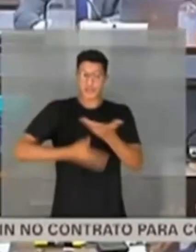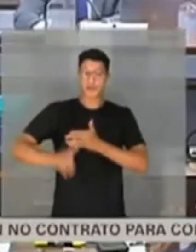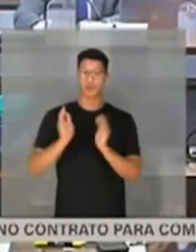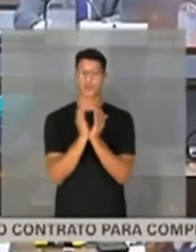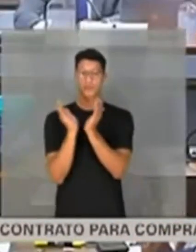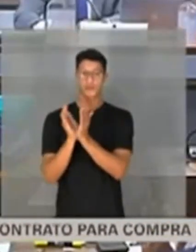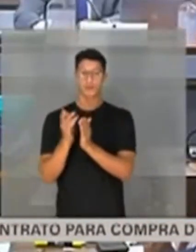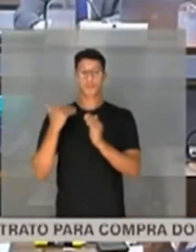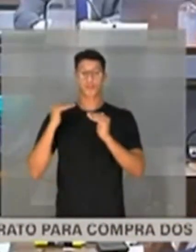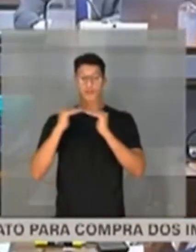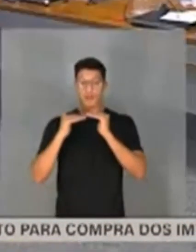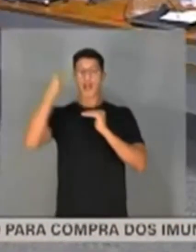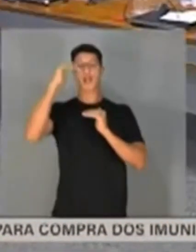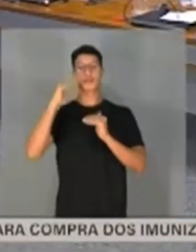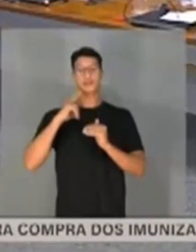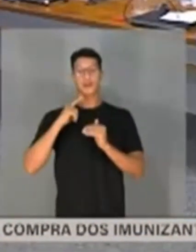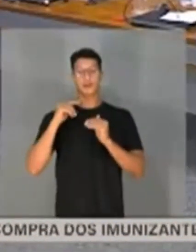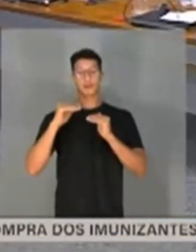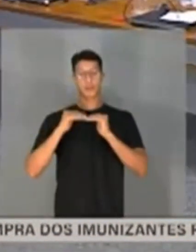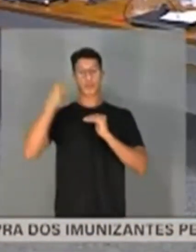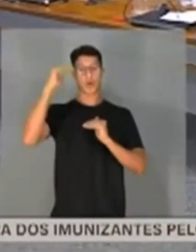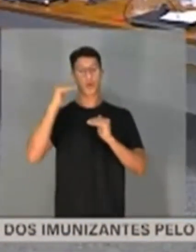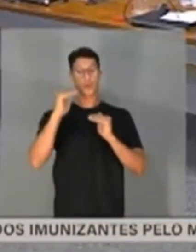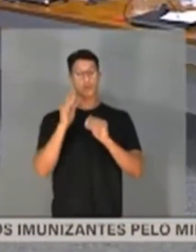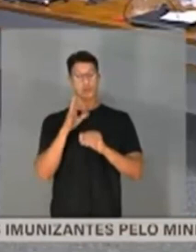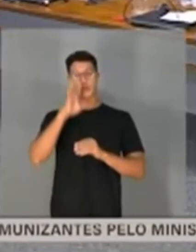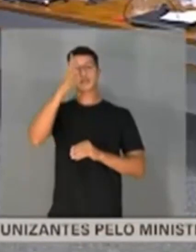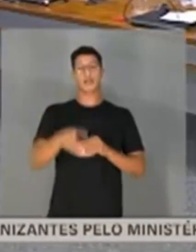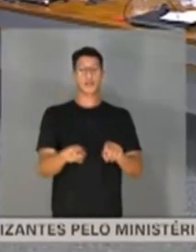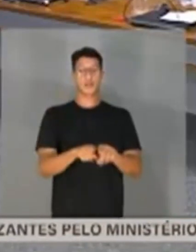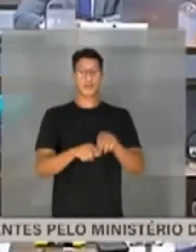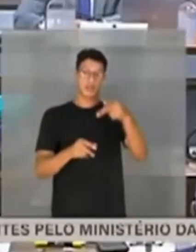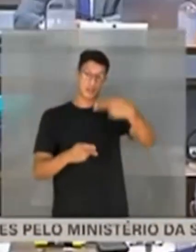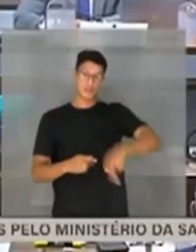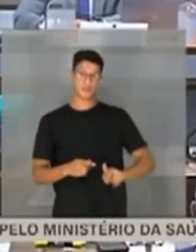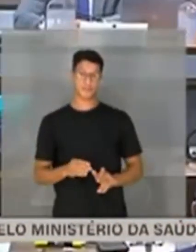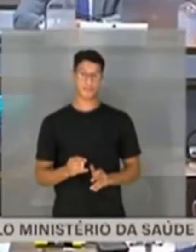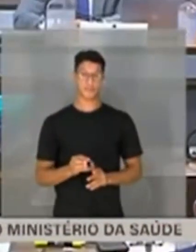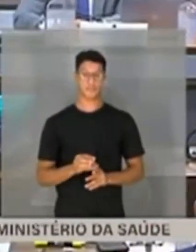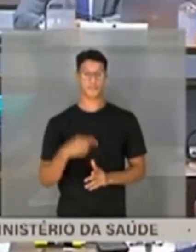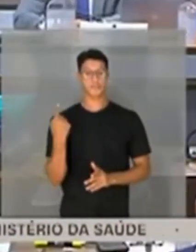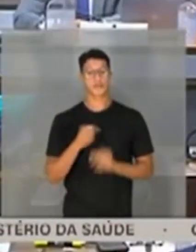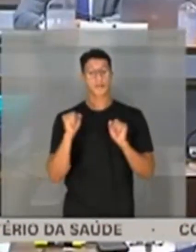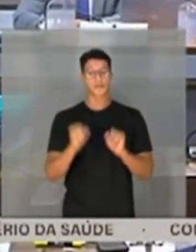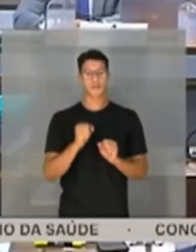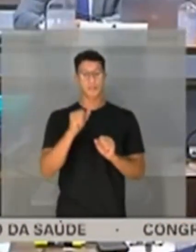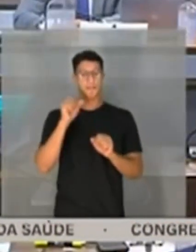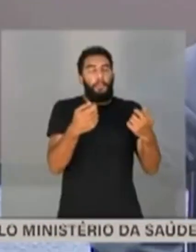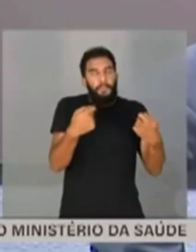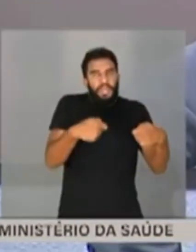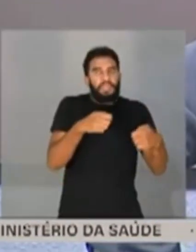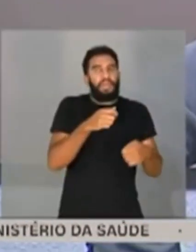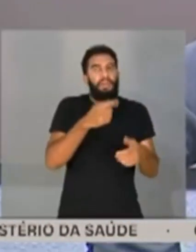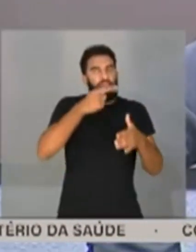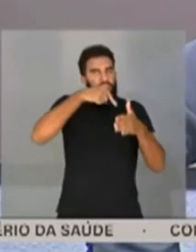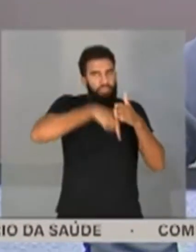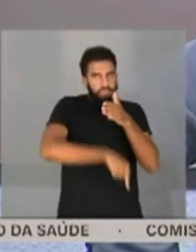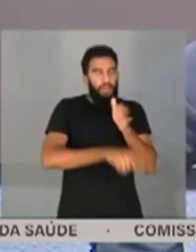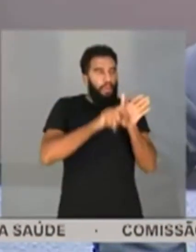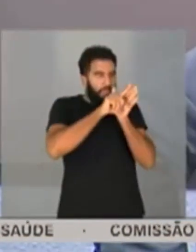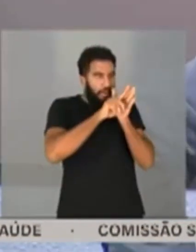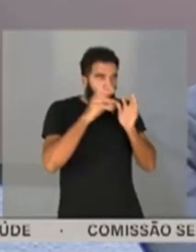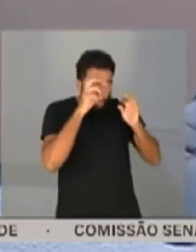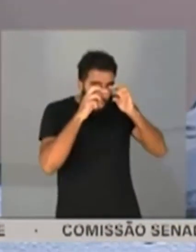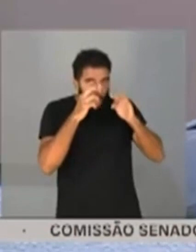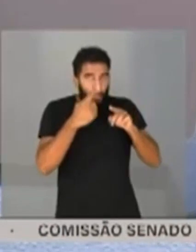Não levante o tom que terá o tom exagerado também. Senhor presidente, a gente tem que parar com essas agressividades aqui. A falta de ação